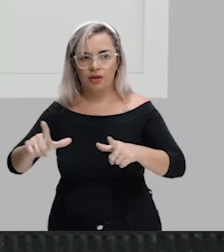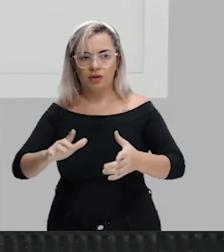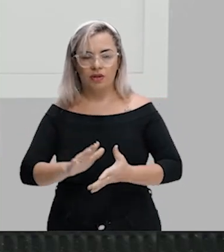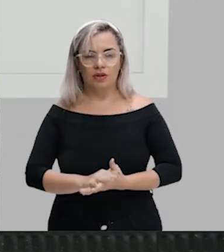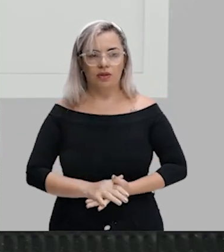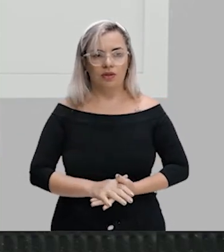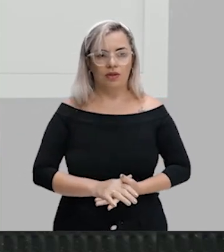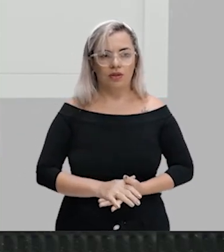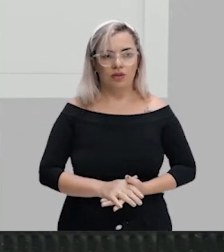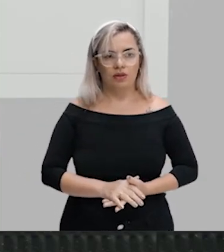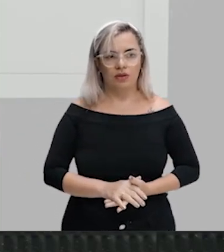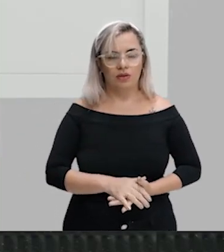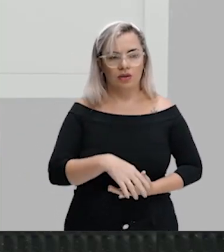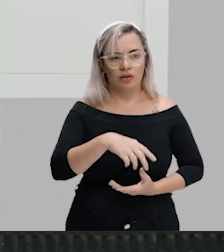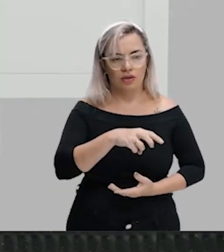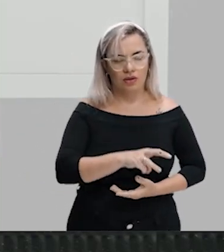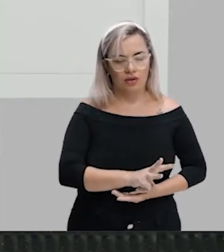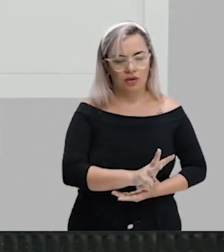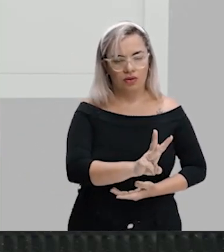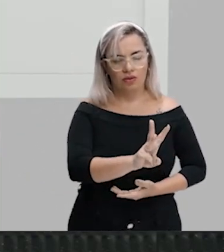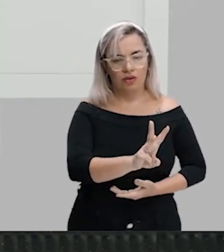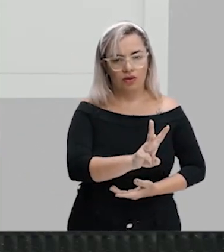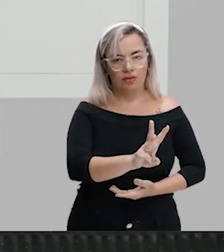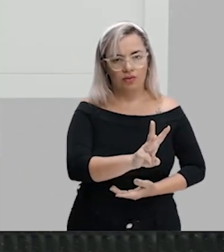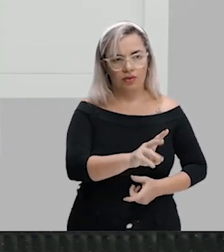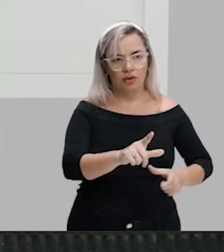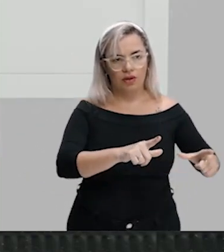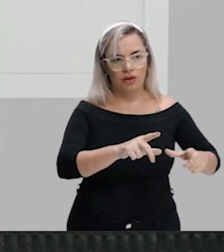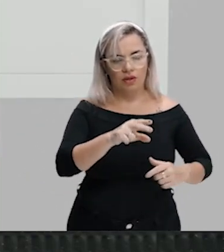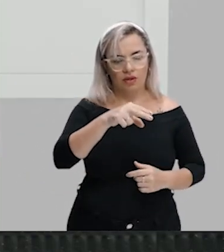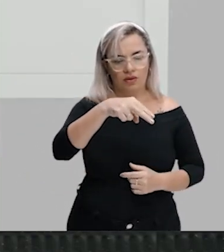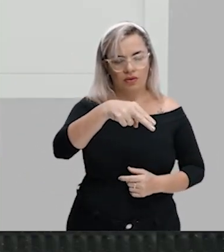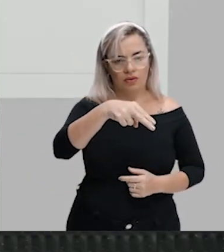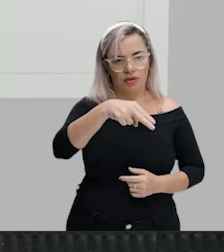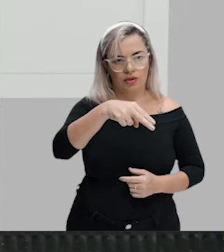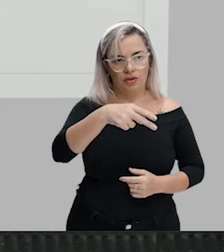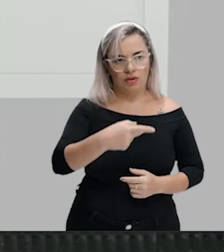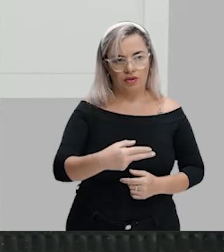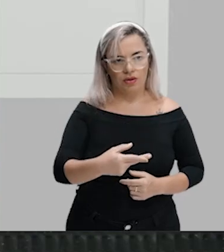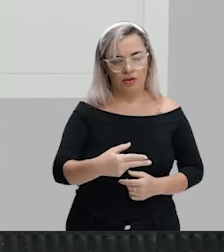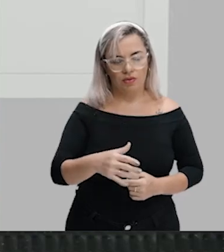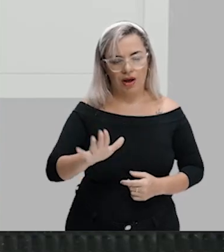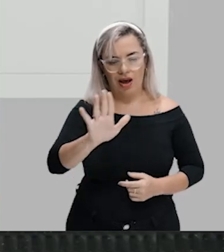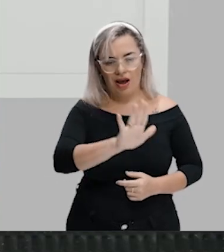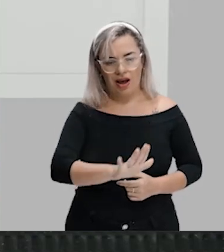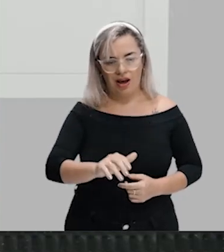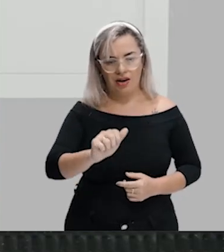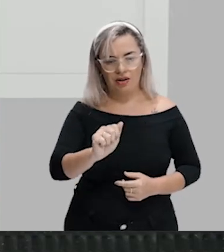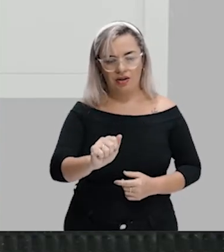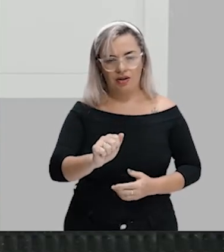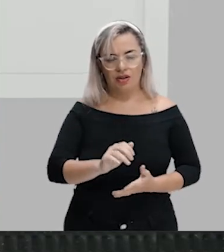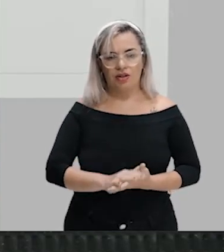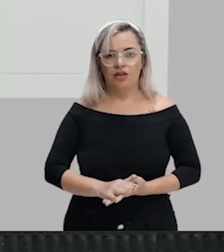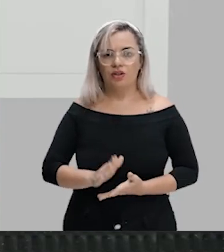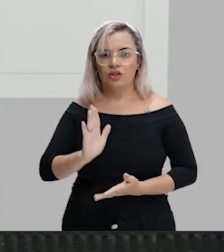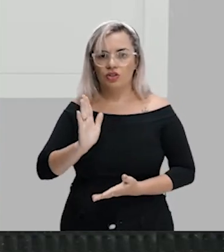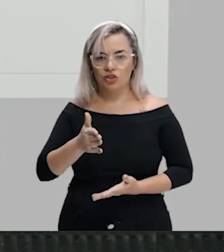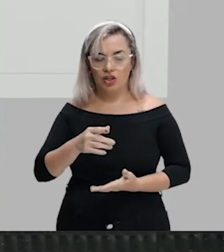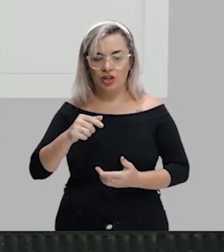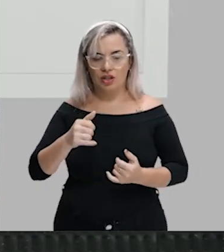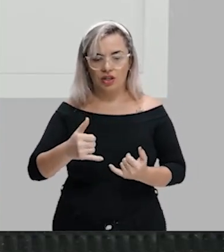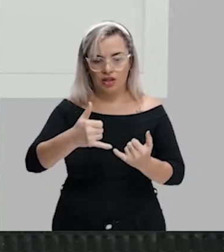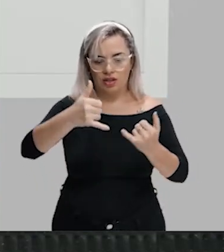ele é numericamente igual à área da figura. No caso, essa figura que nós temos aqui é um trapézio,